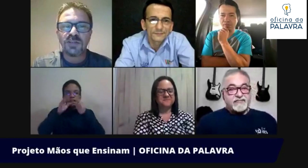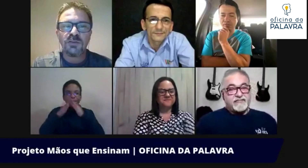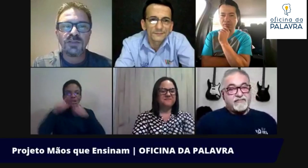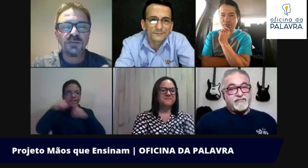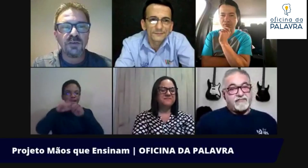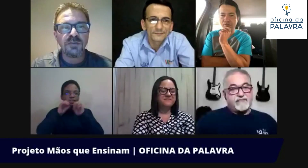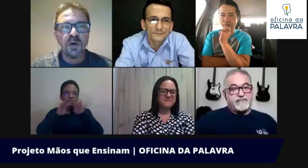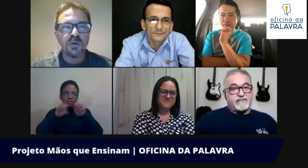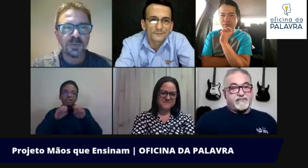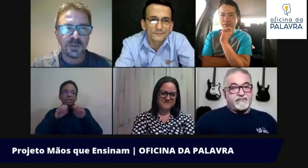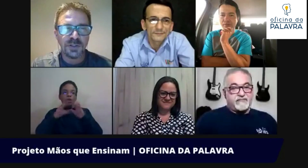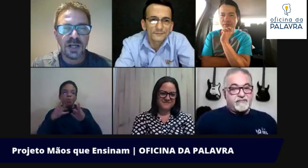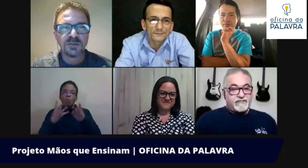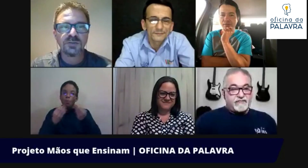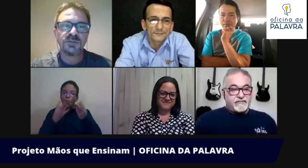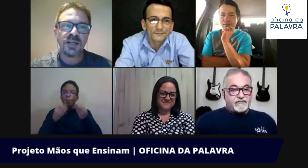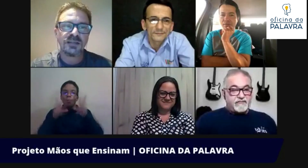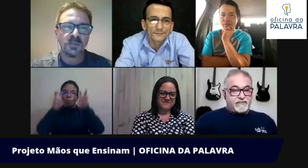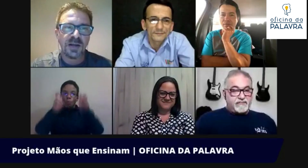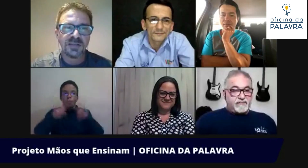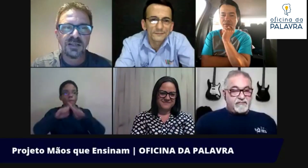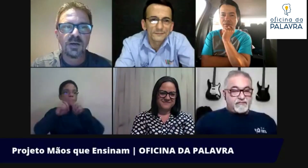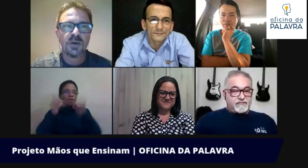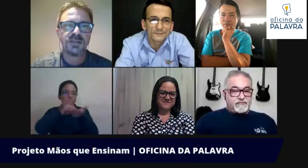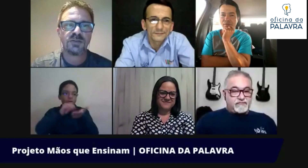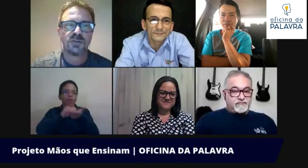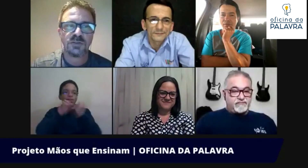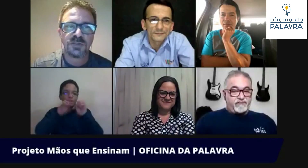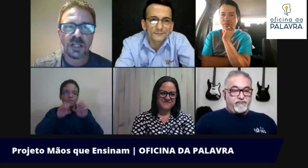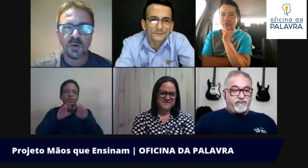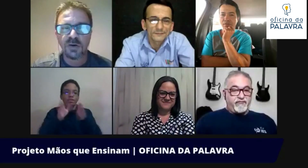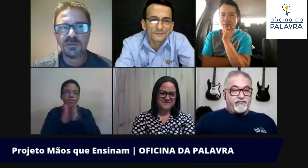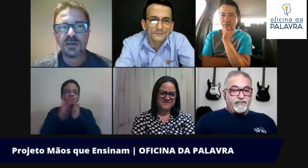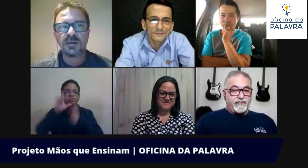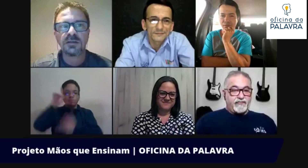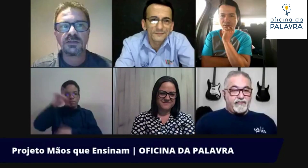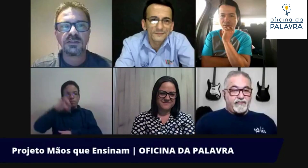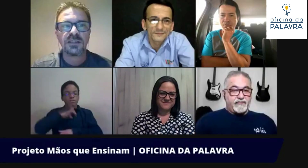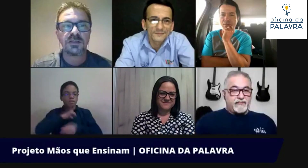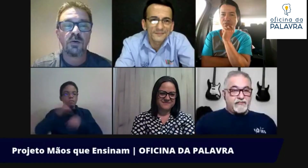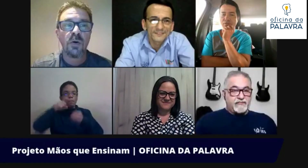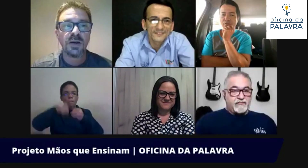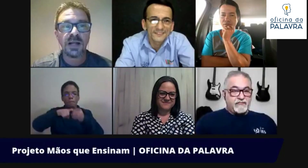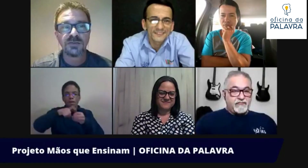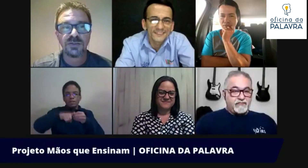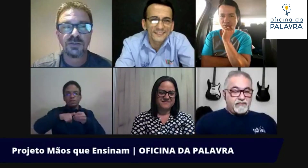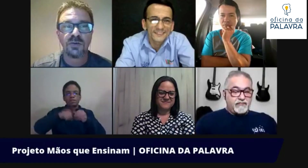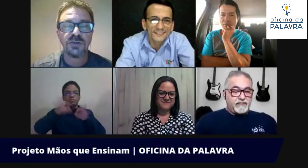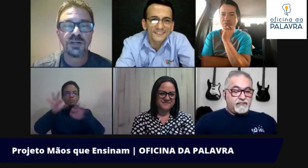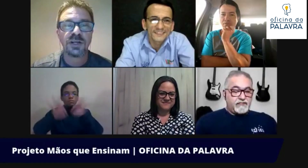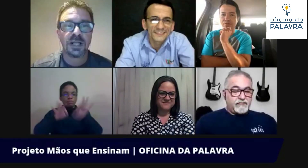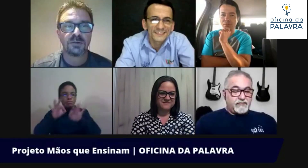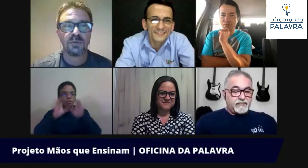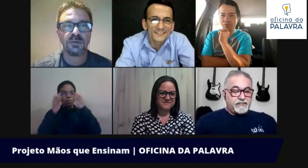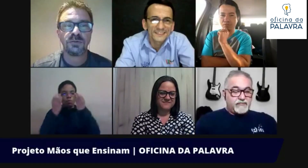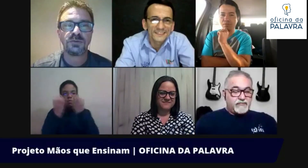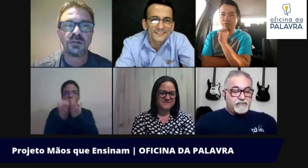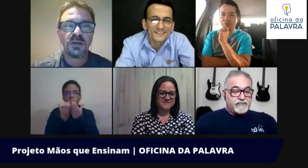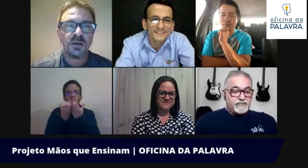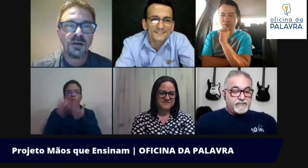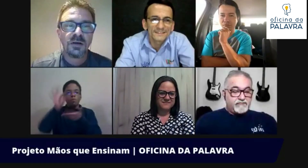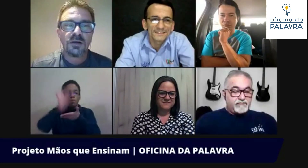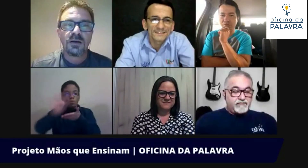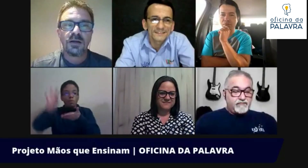Então, eu tenho desenvolvido alguns projetos, um deles em parceria com as edições Vida Nova, que são congressos de teologia